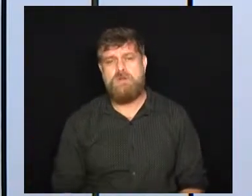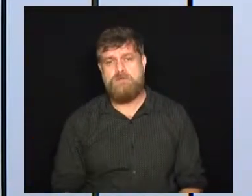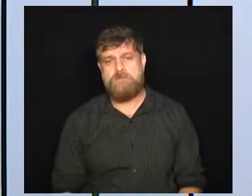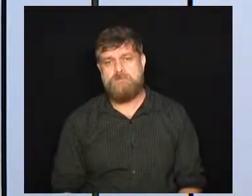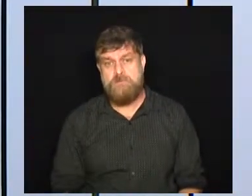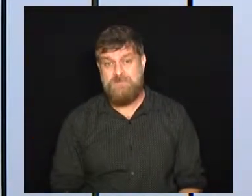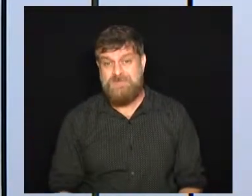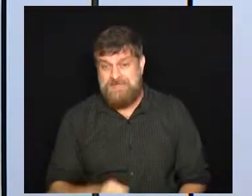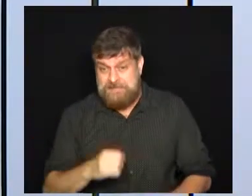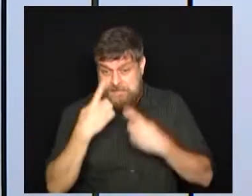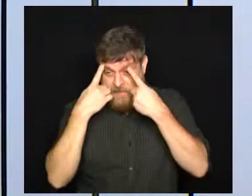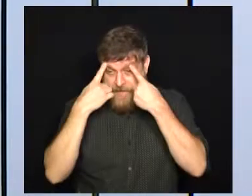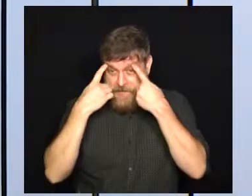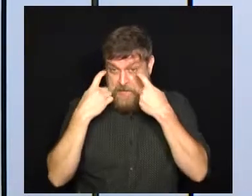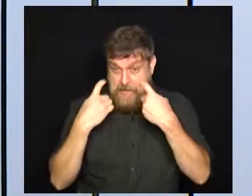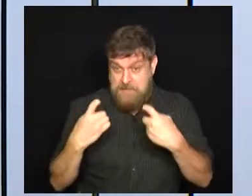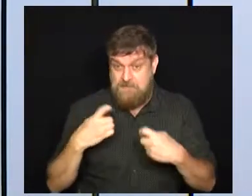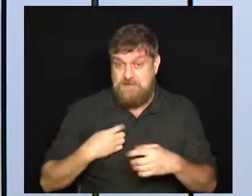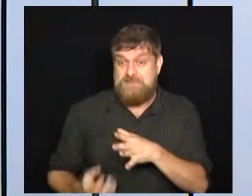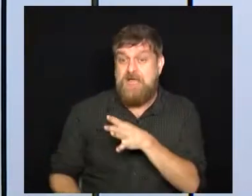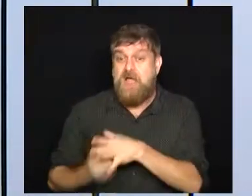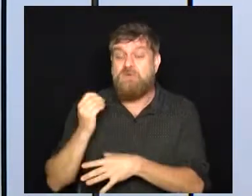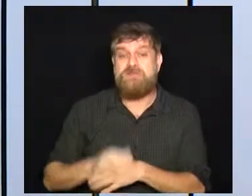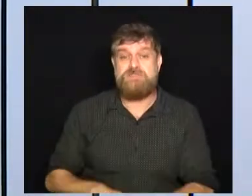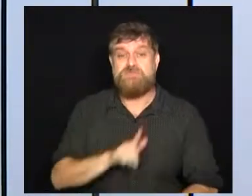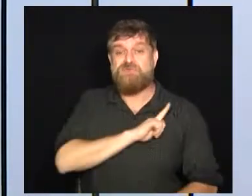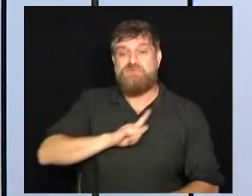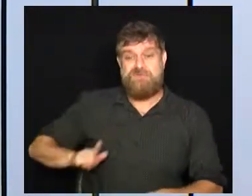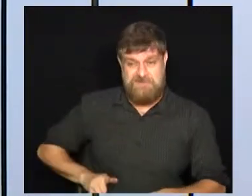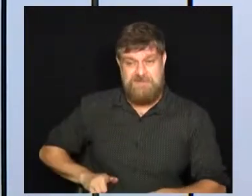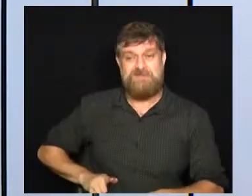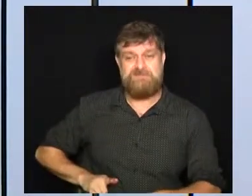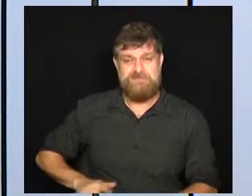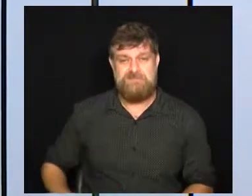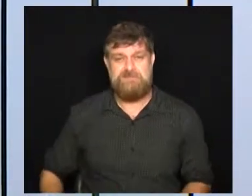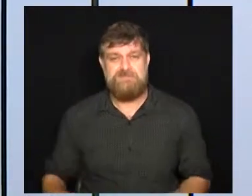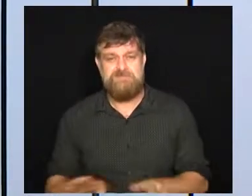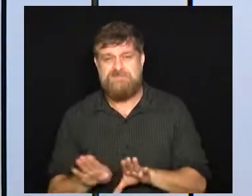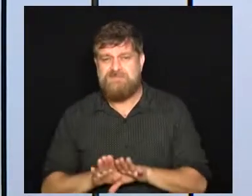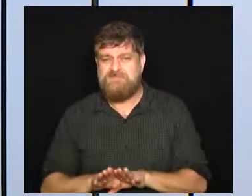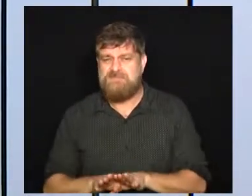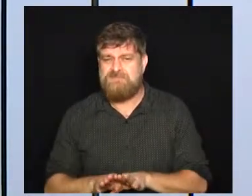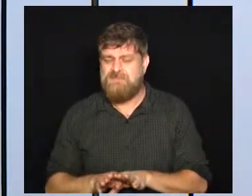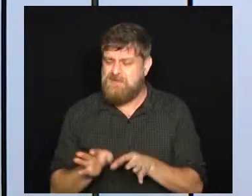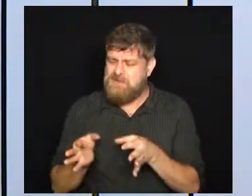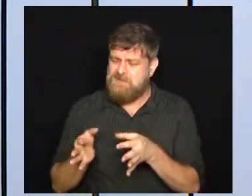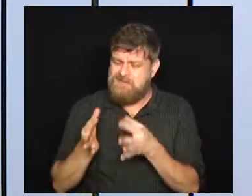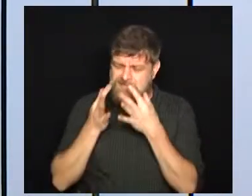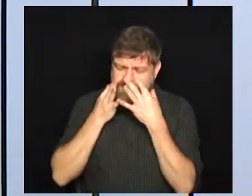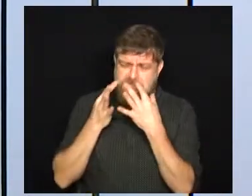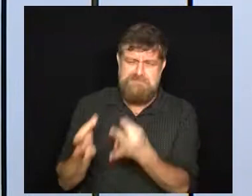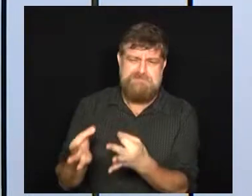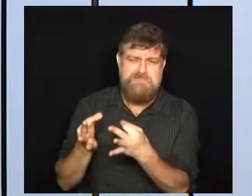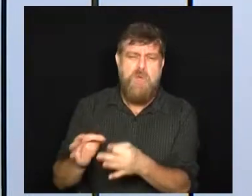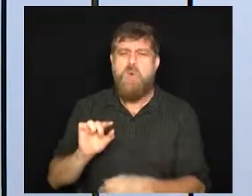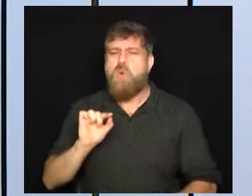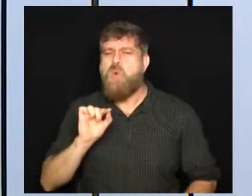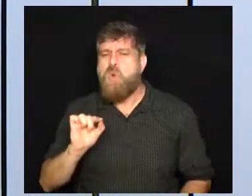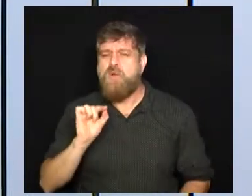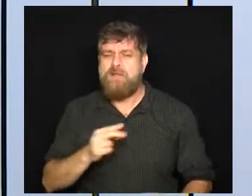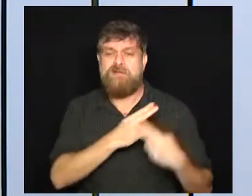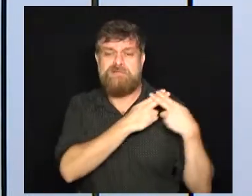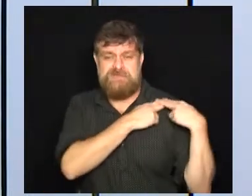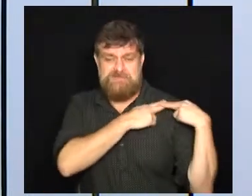essa violência ela vem do Estado. Né? E nos chama muito a atenção que as autoridades têm